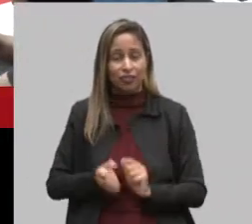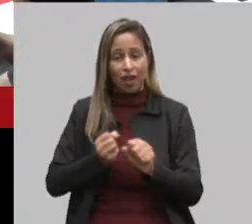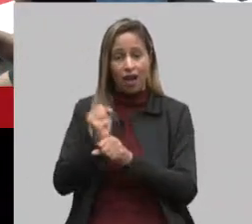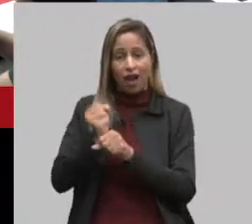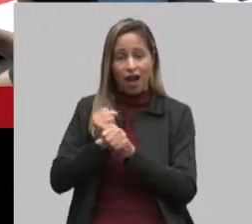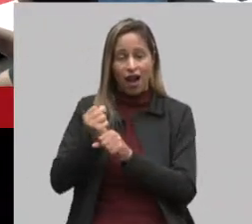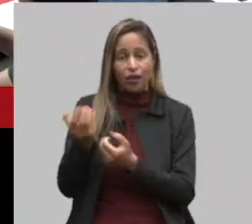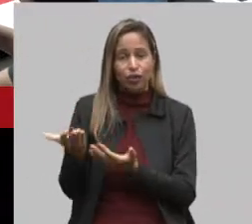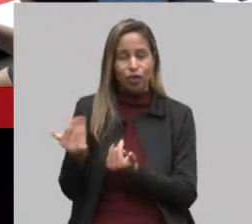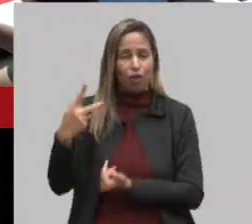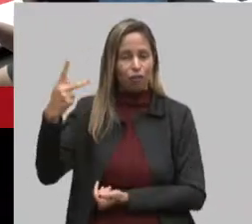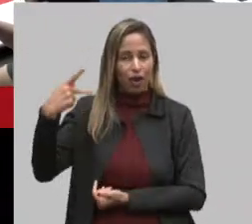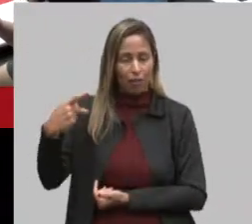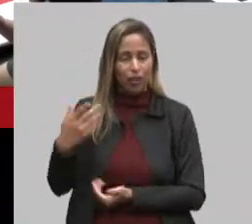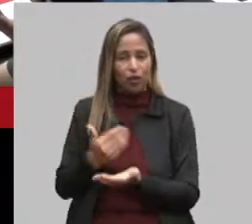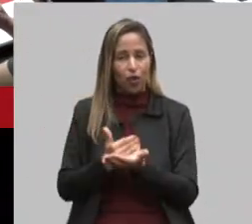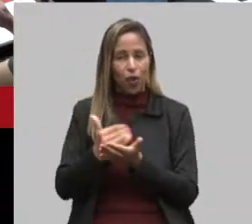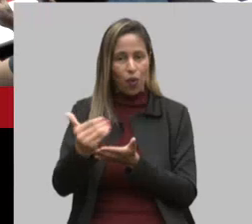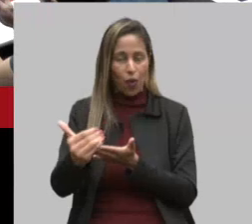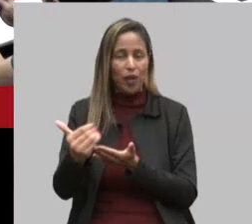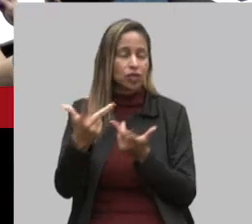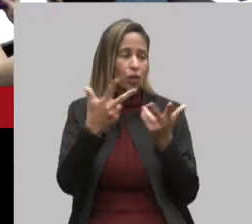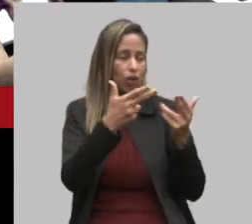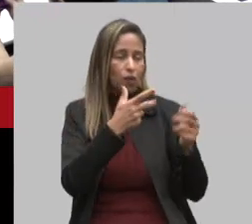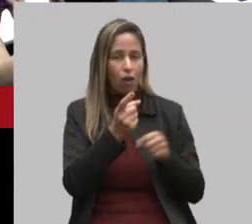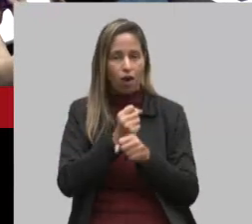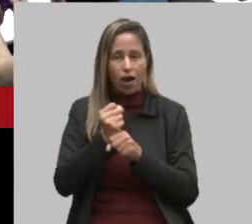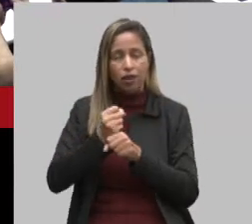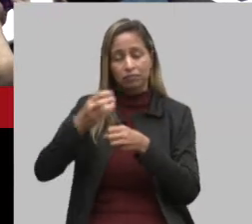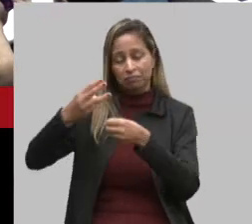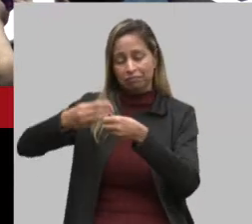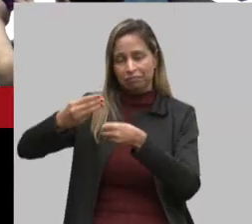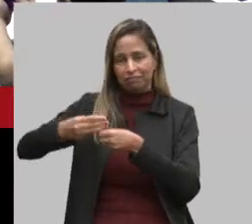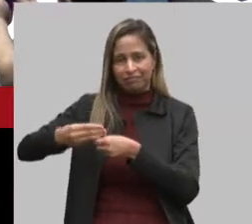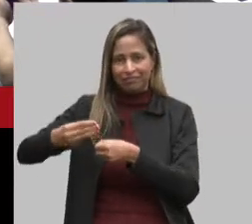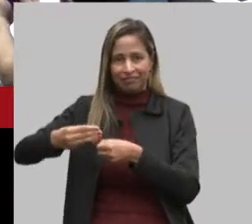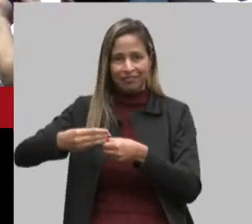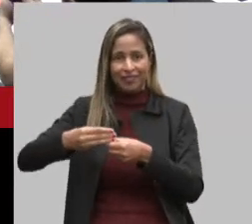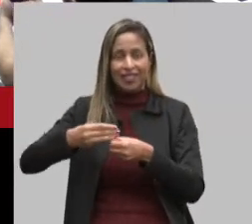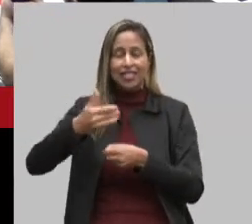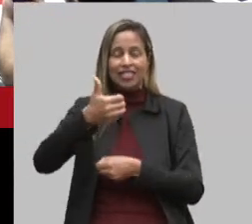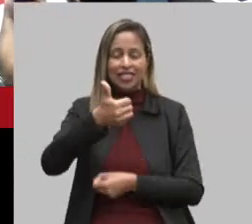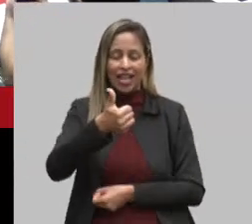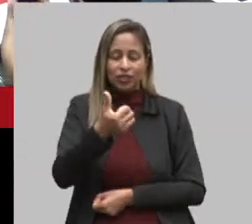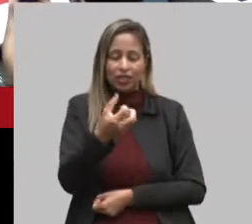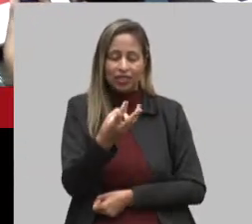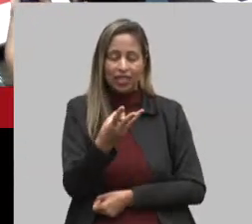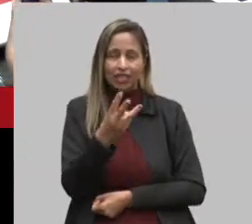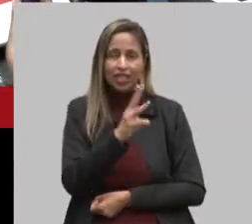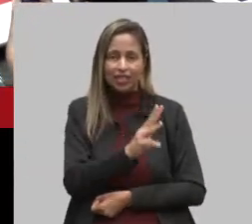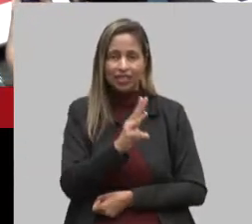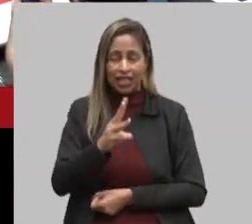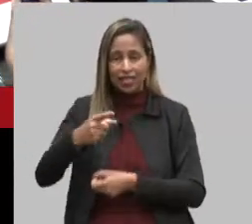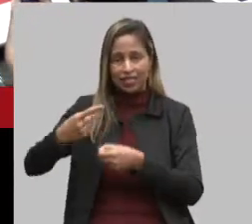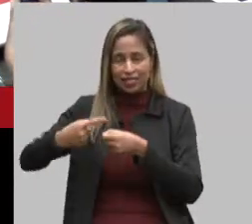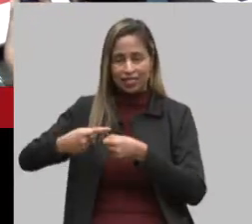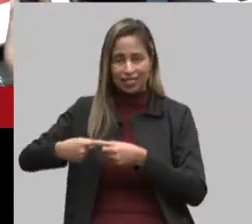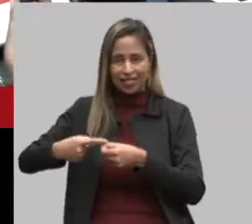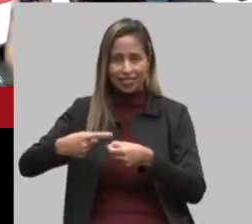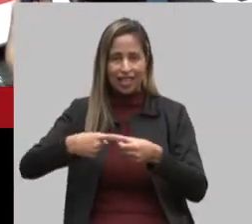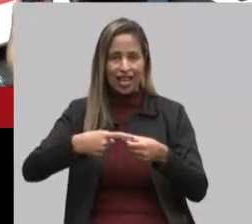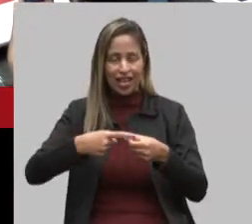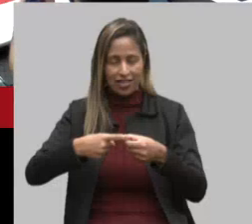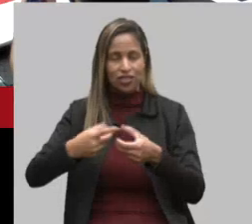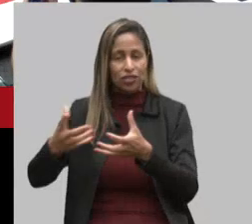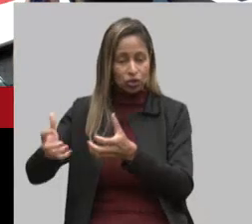jovem começou como nos outros anos também nos municípios 133 cidades mobilizaram